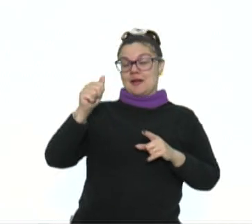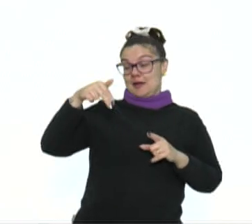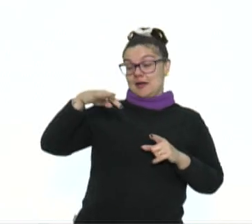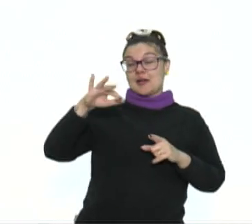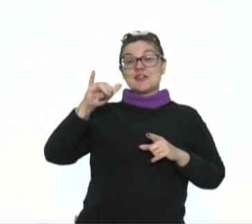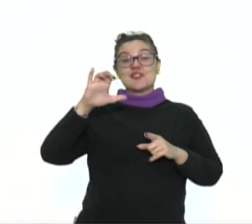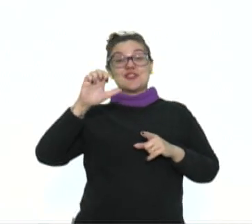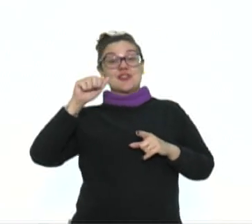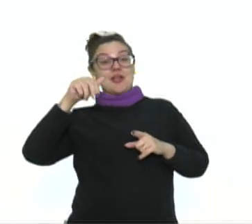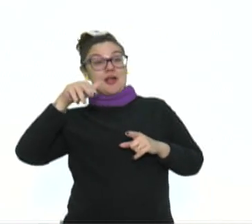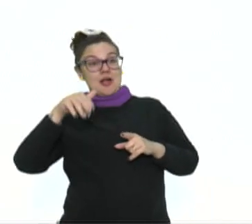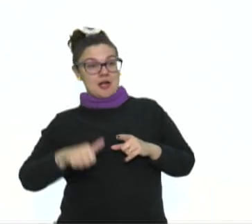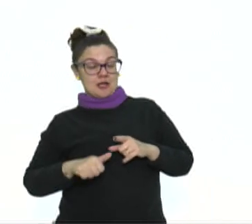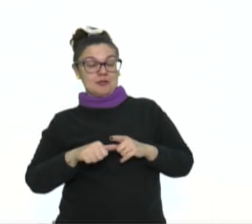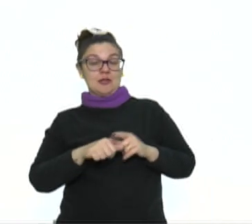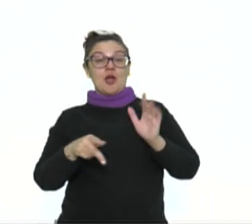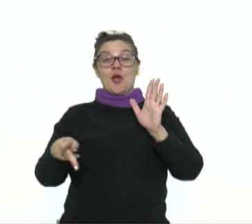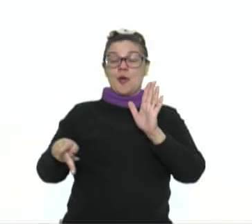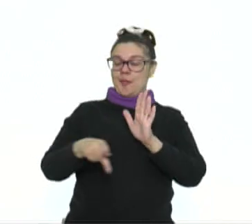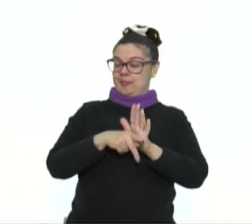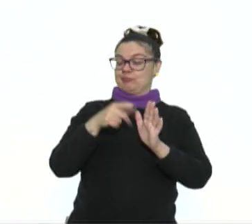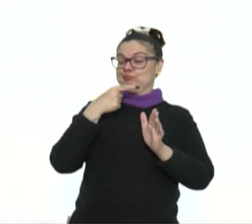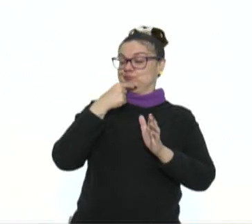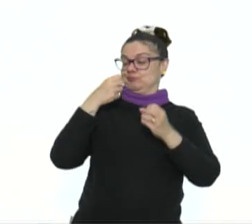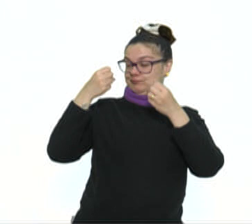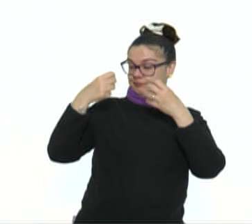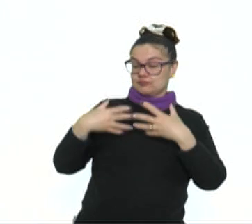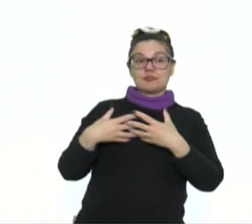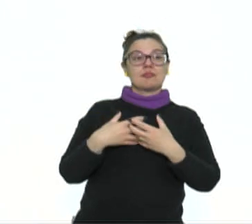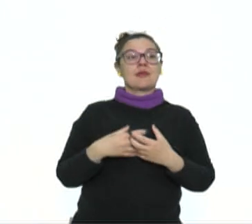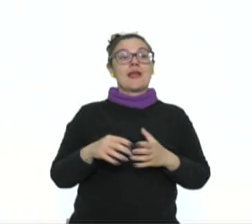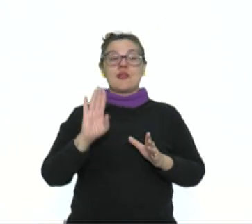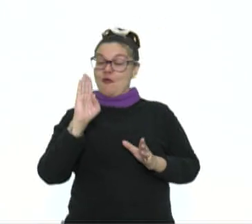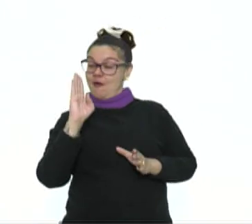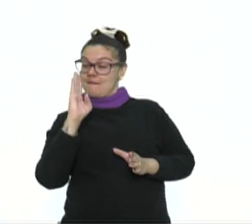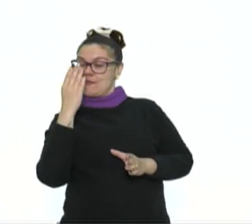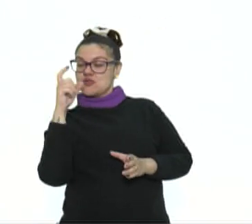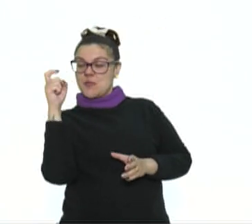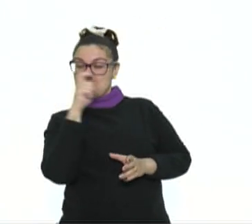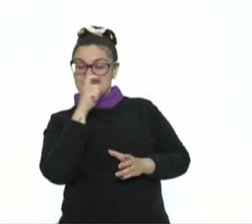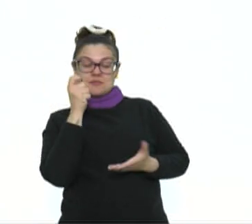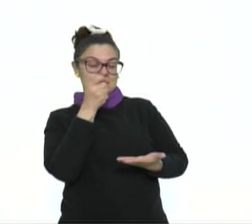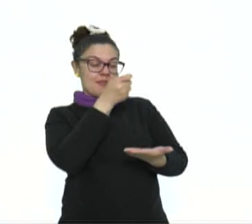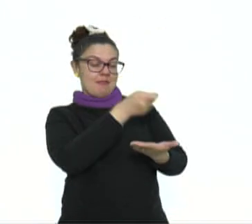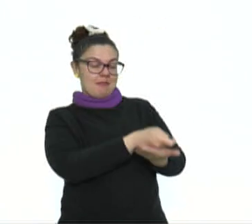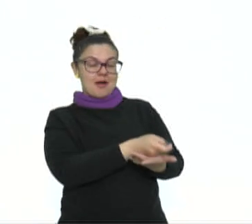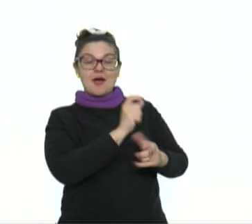a moral que o Kant prescreveu, a falsa promessa de pagamento